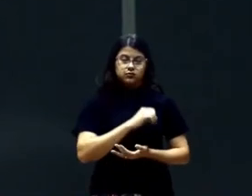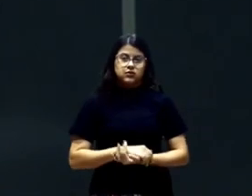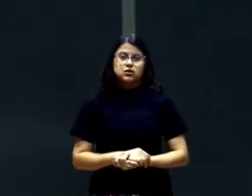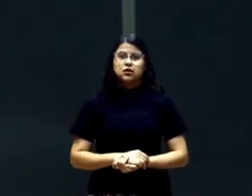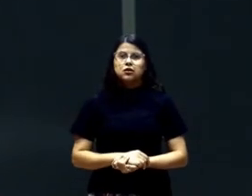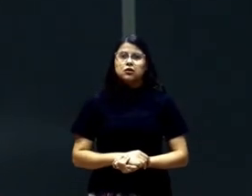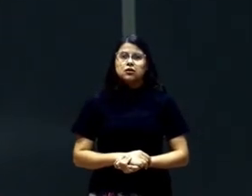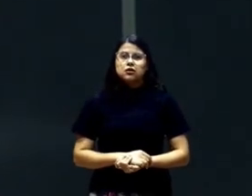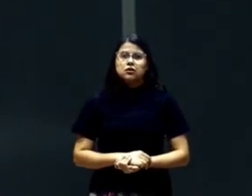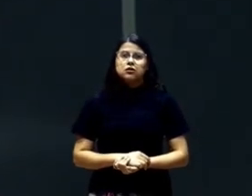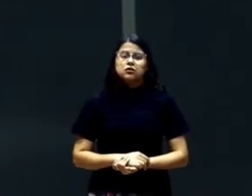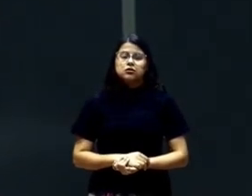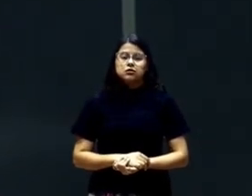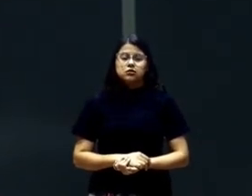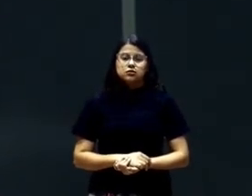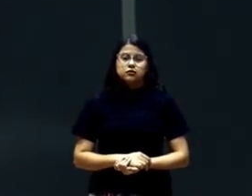Estar em forma